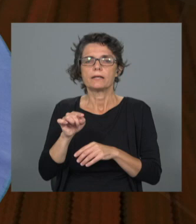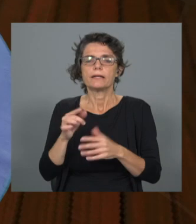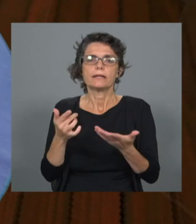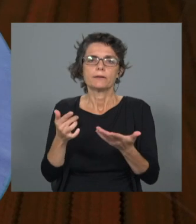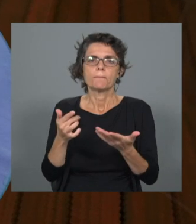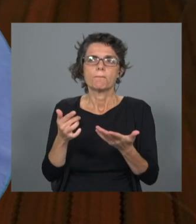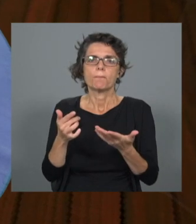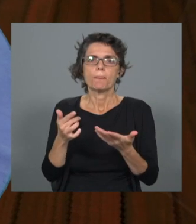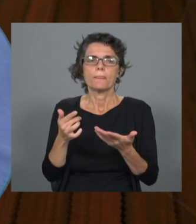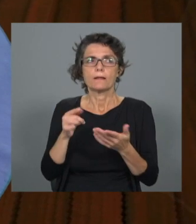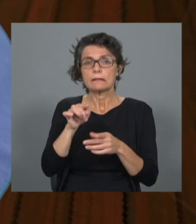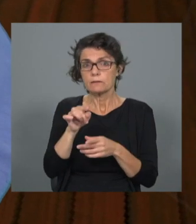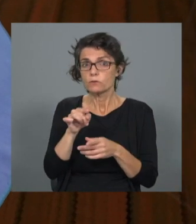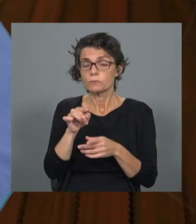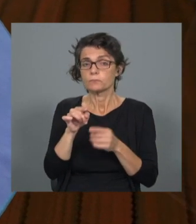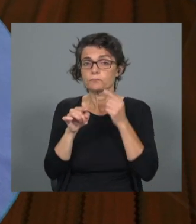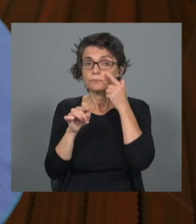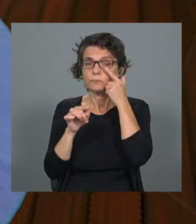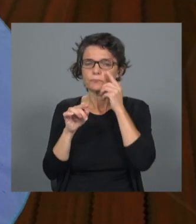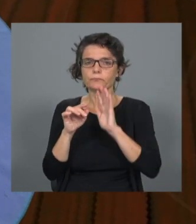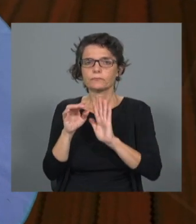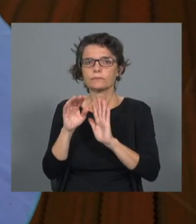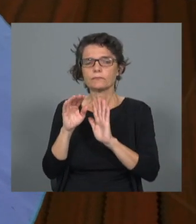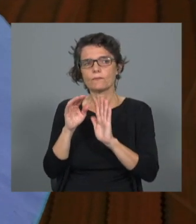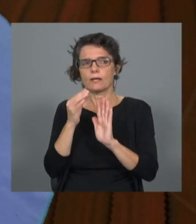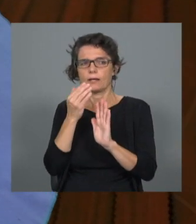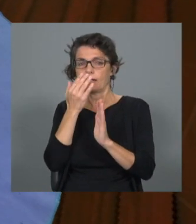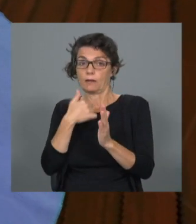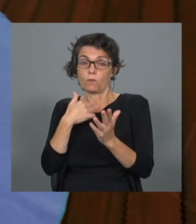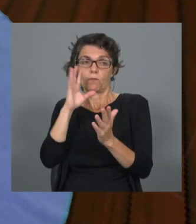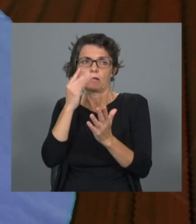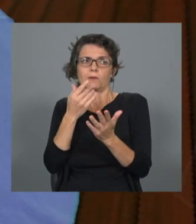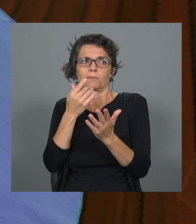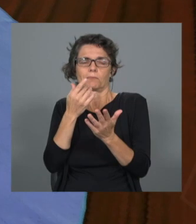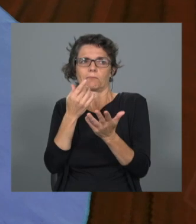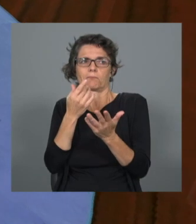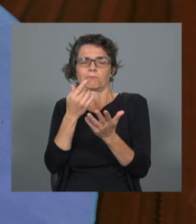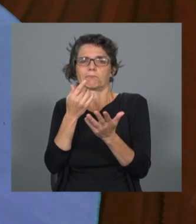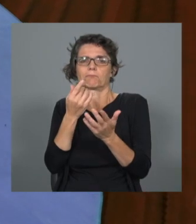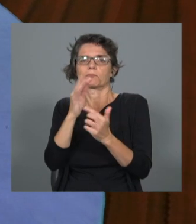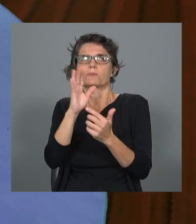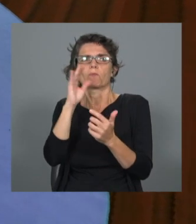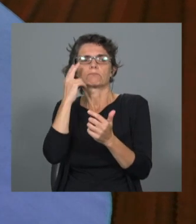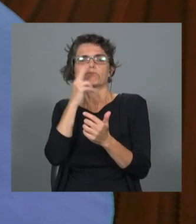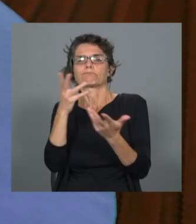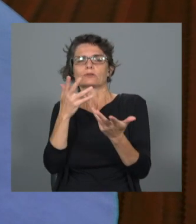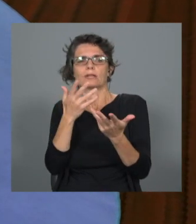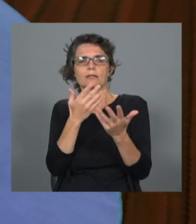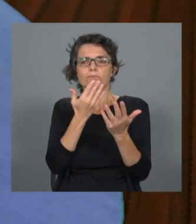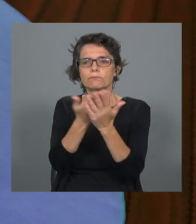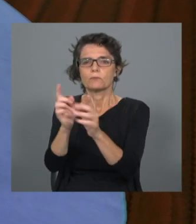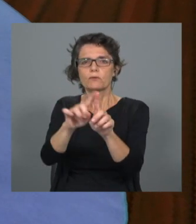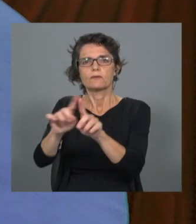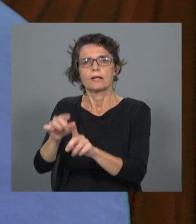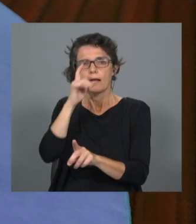e lembra-me que quando olho para esta diversidade de oferta, lembro-me de uma intervenção do Cónigo